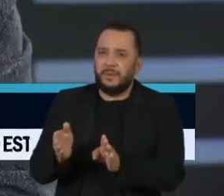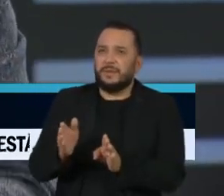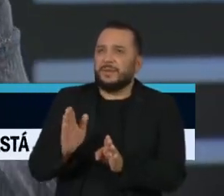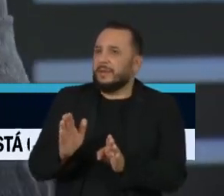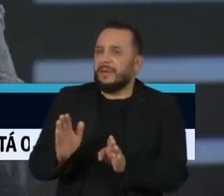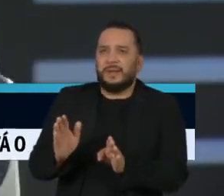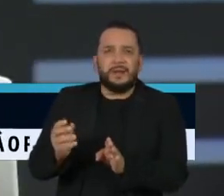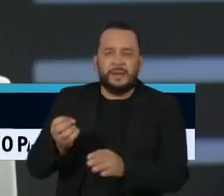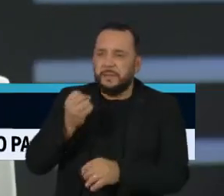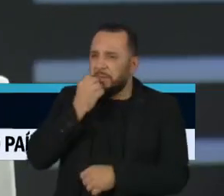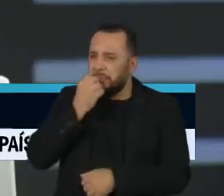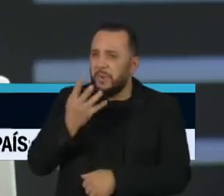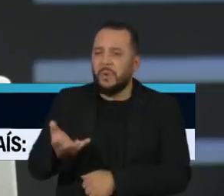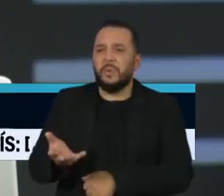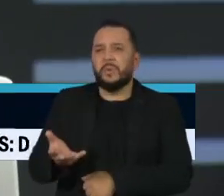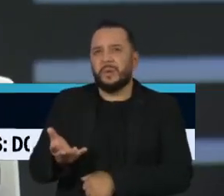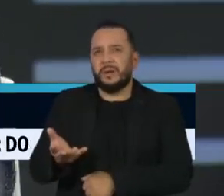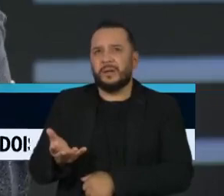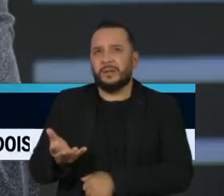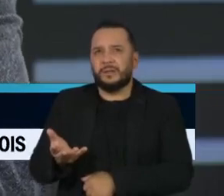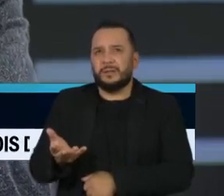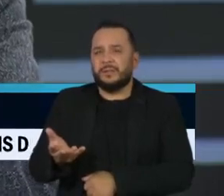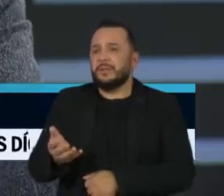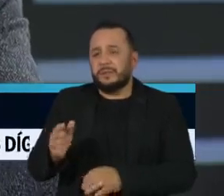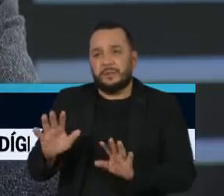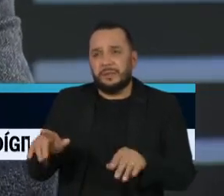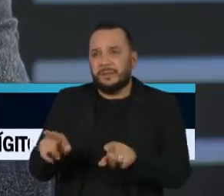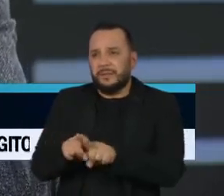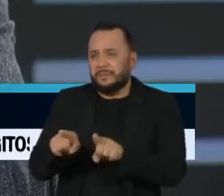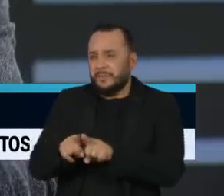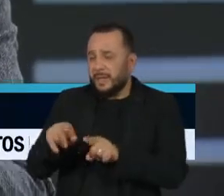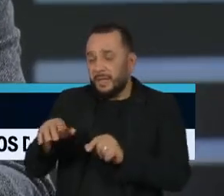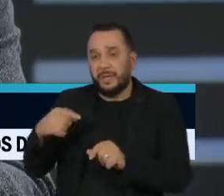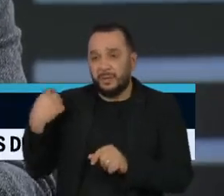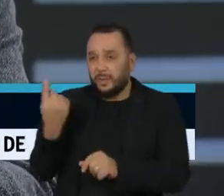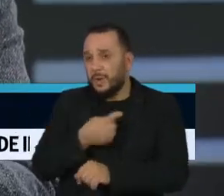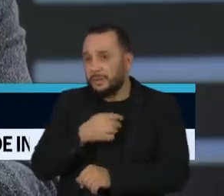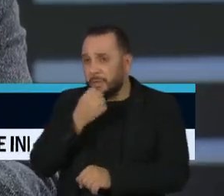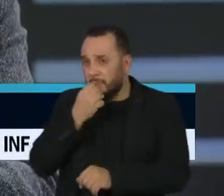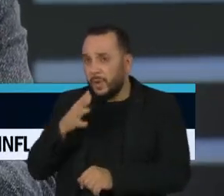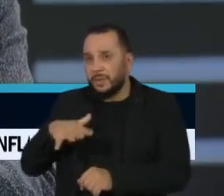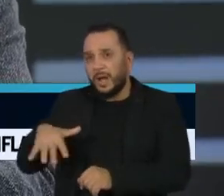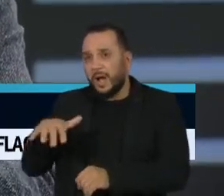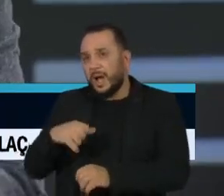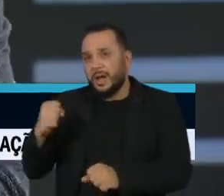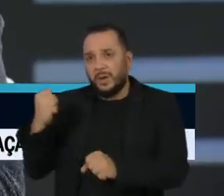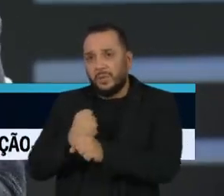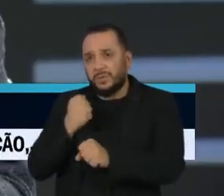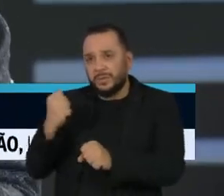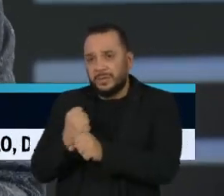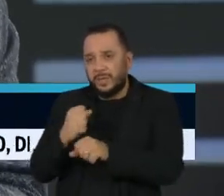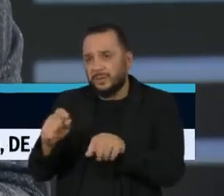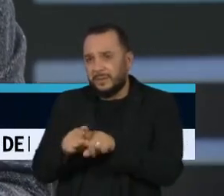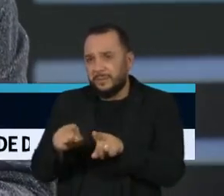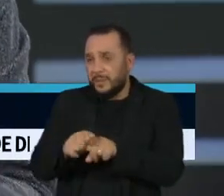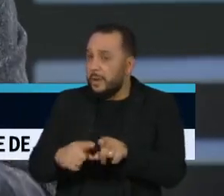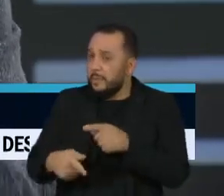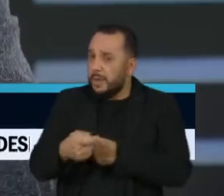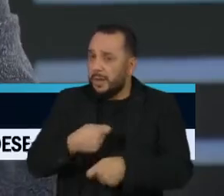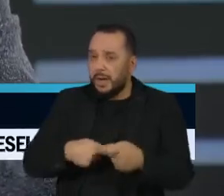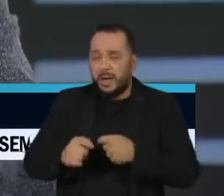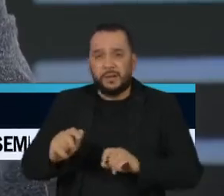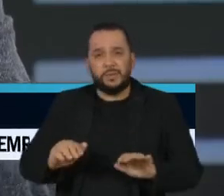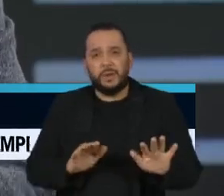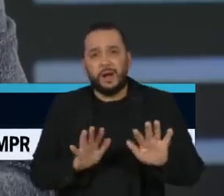sensacionais na área da infraestrutura da área da descarbonização da economia agora para tudo